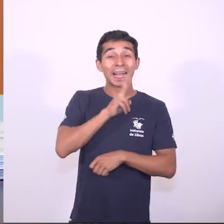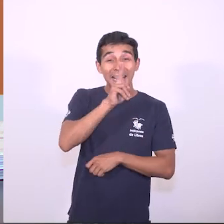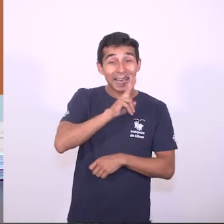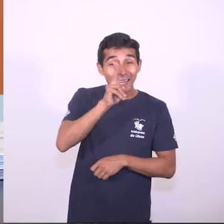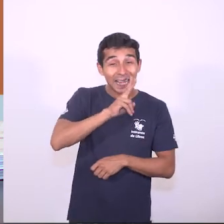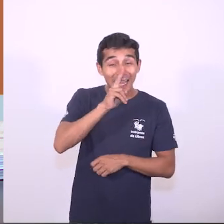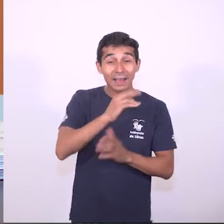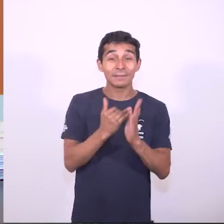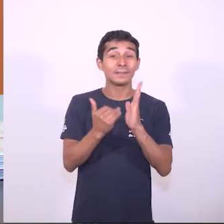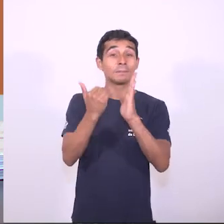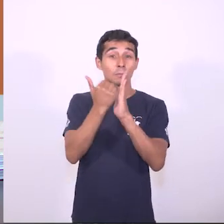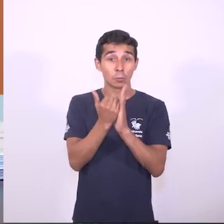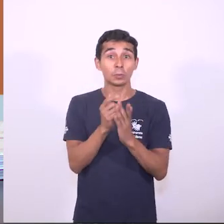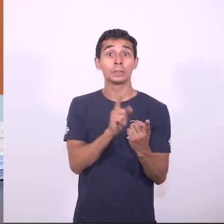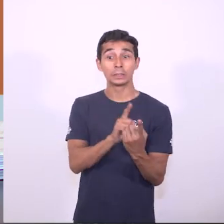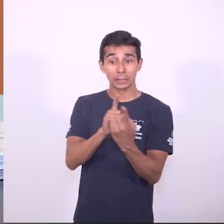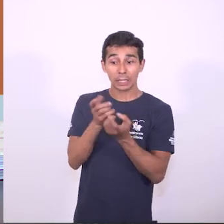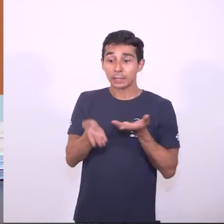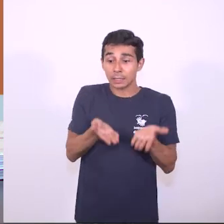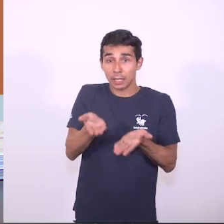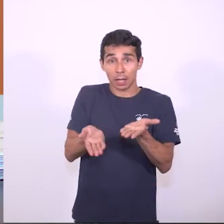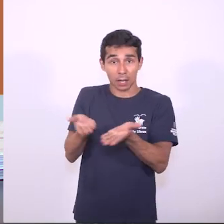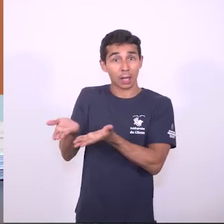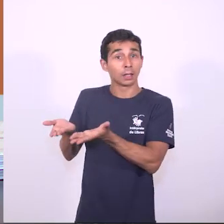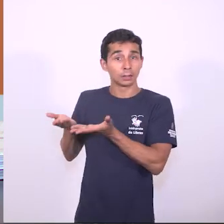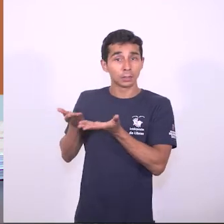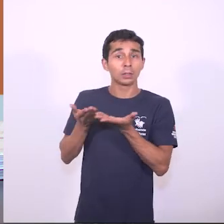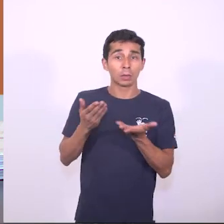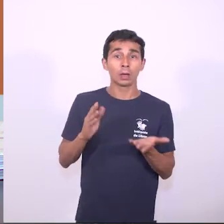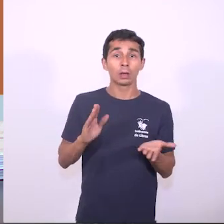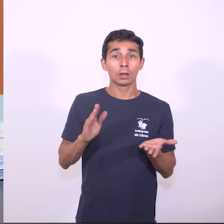é natural que a gente venha até, inclusive, óbitos que estão ocorrendo